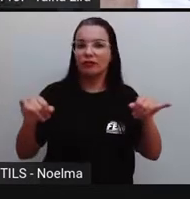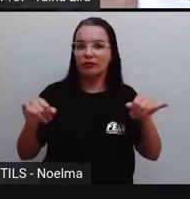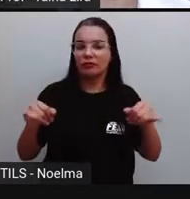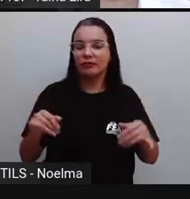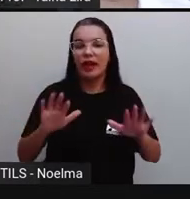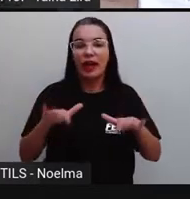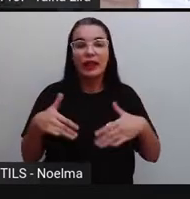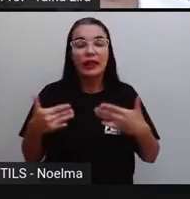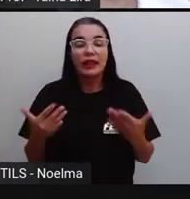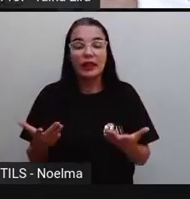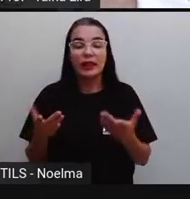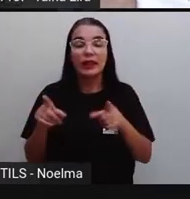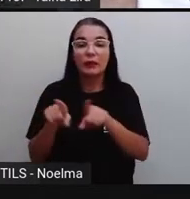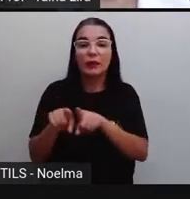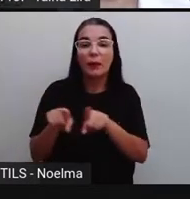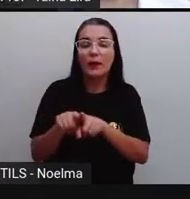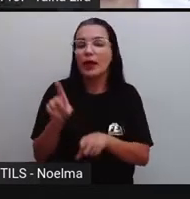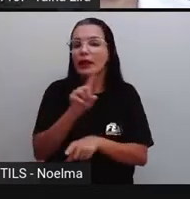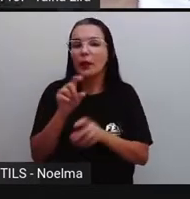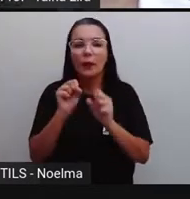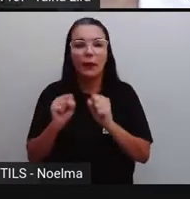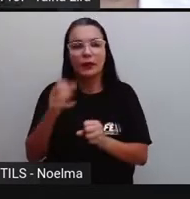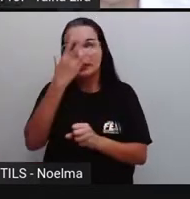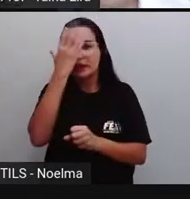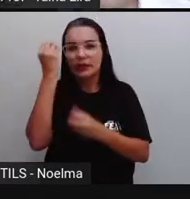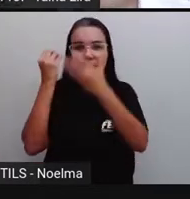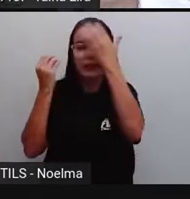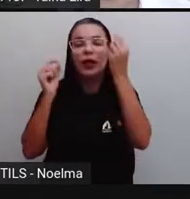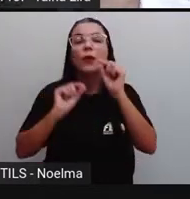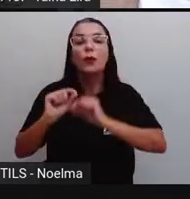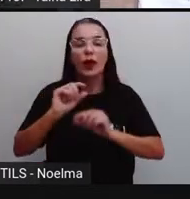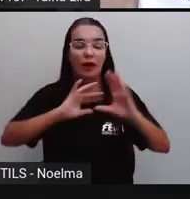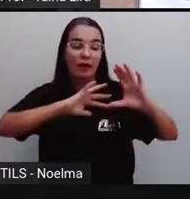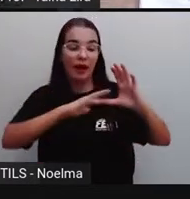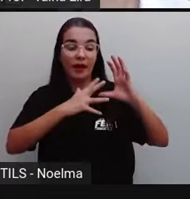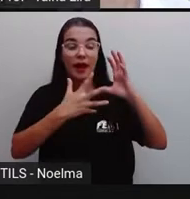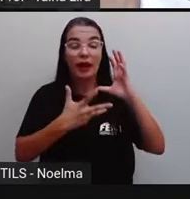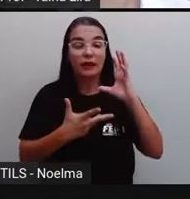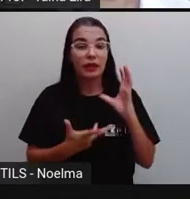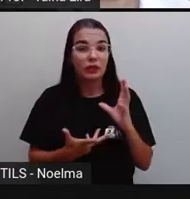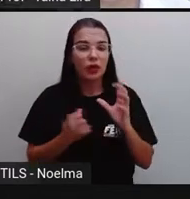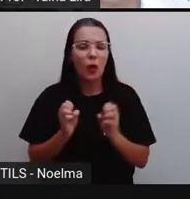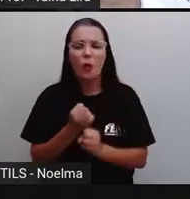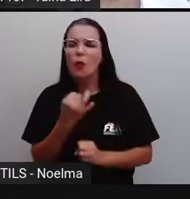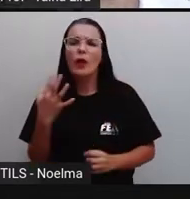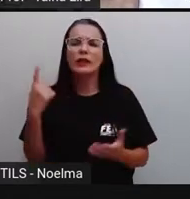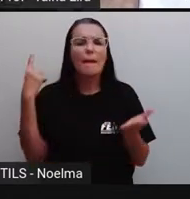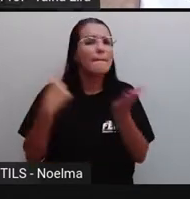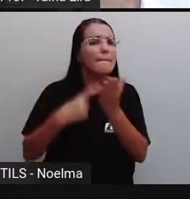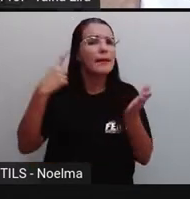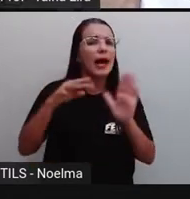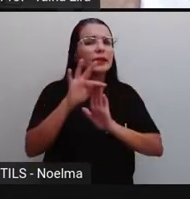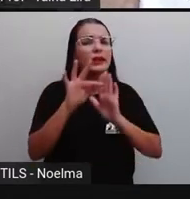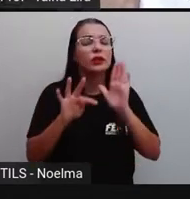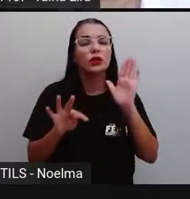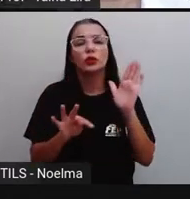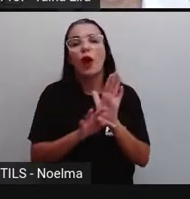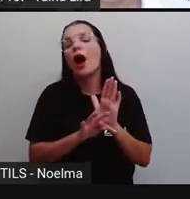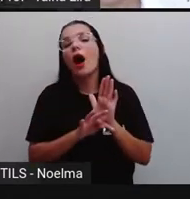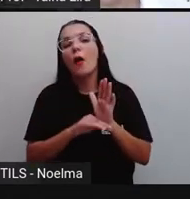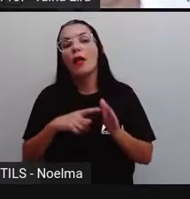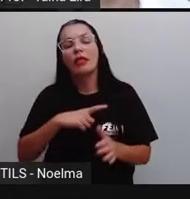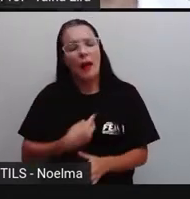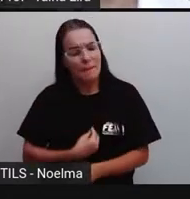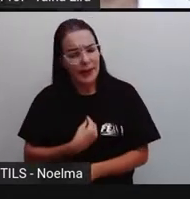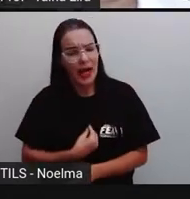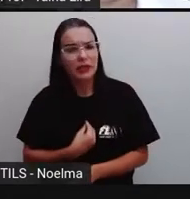a gente não pode esquecer das características desse texto, quais são as marcas textuais, o que é que tem